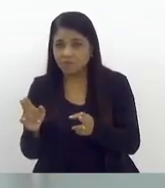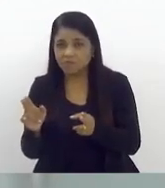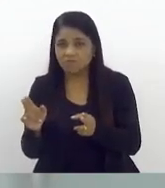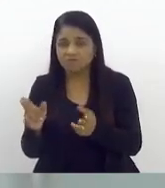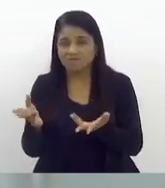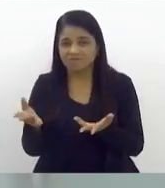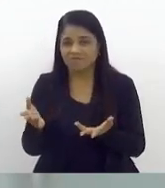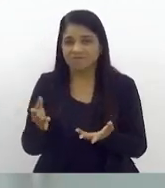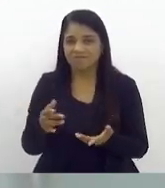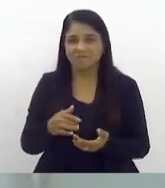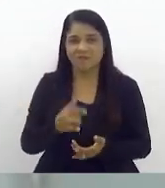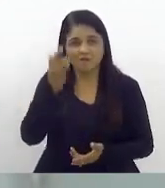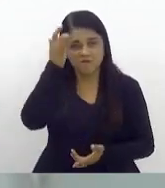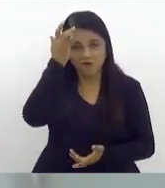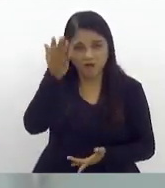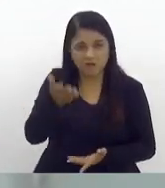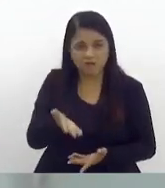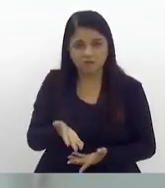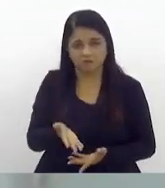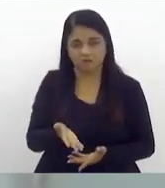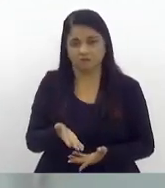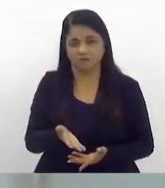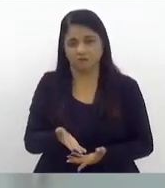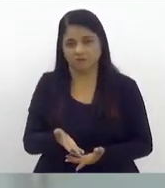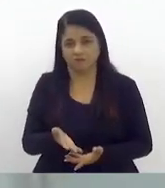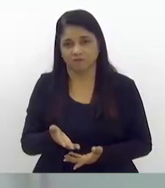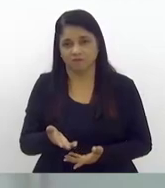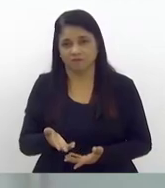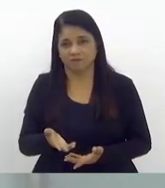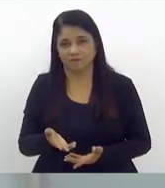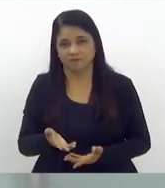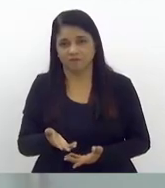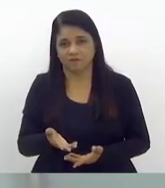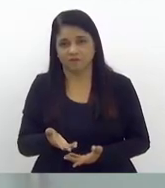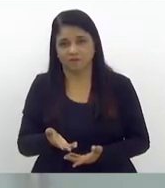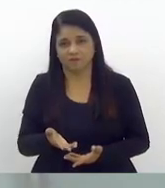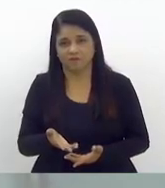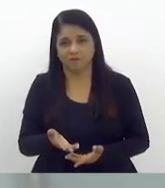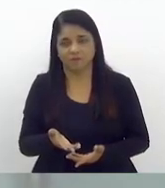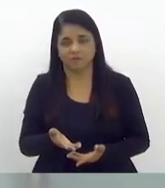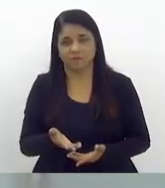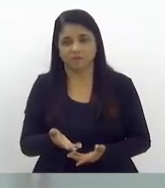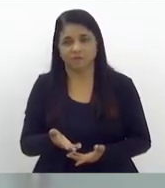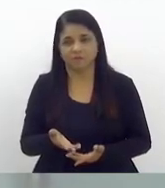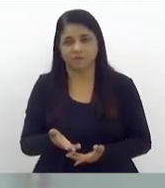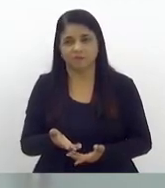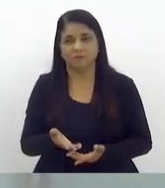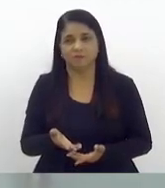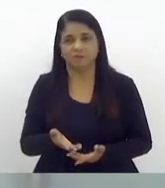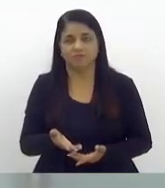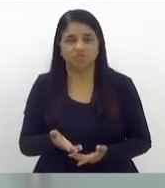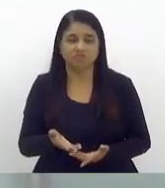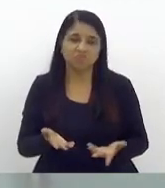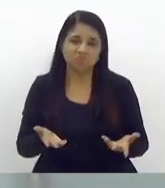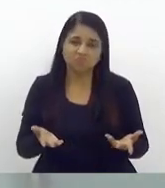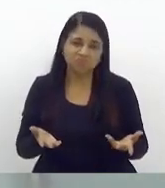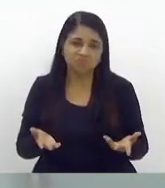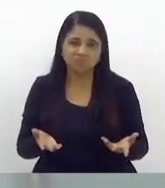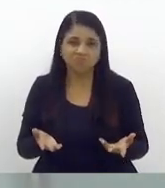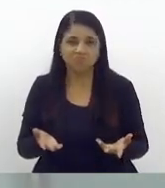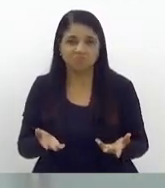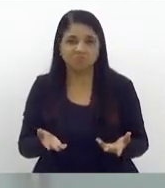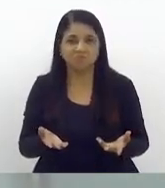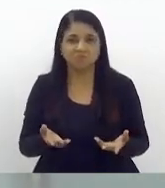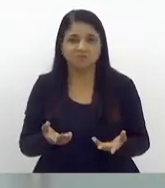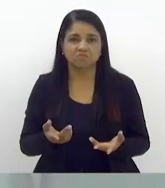prático, né, sem que isso tenha uma entrada imensa com um